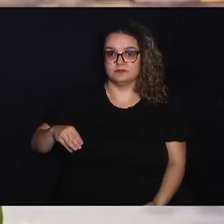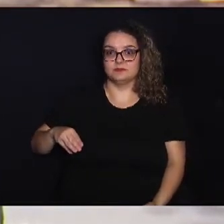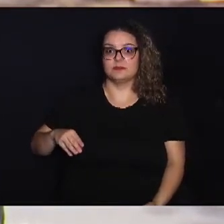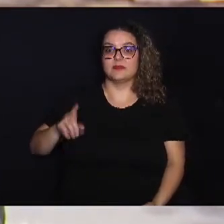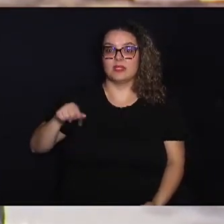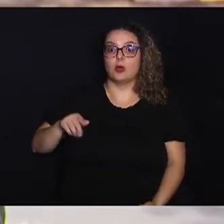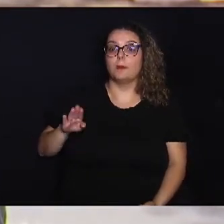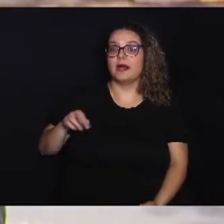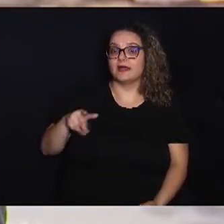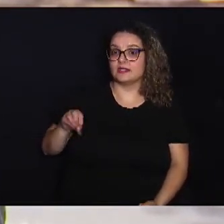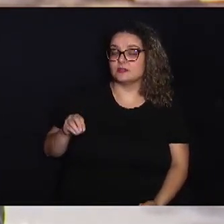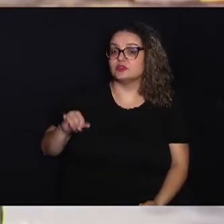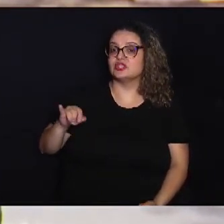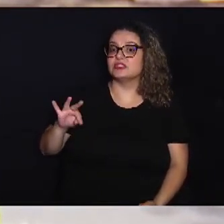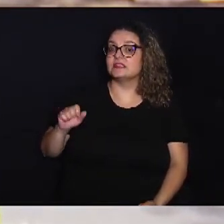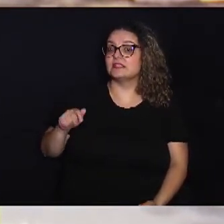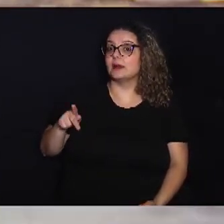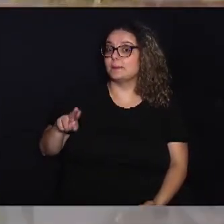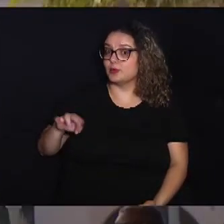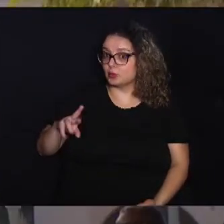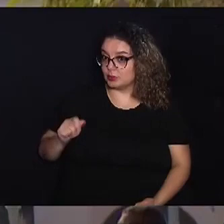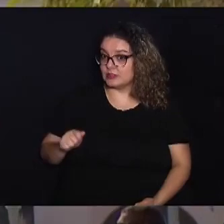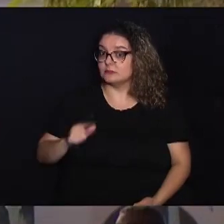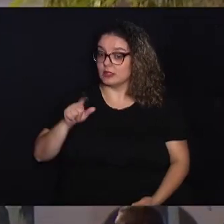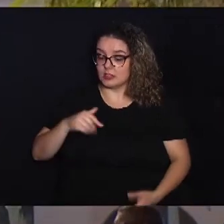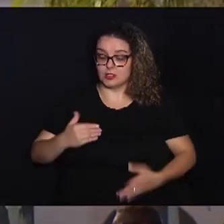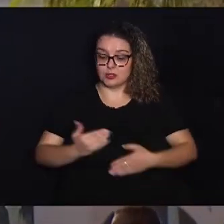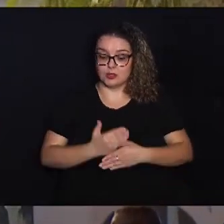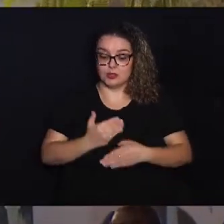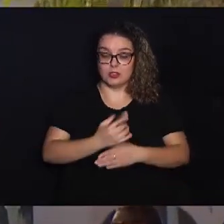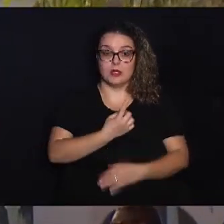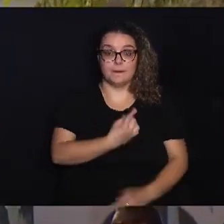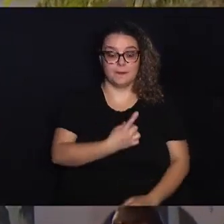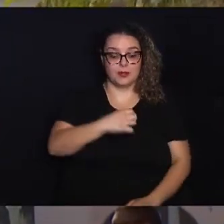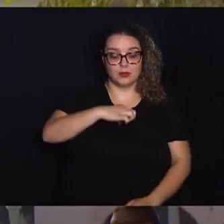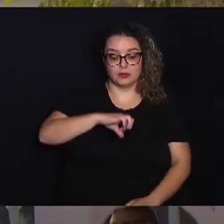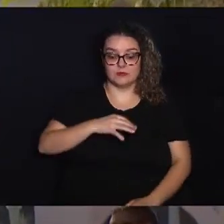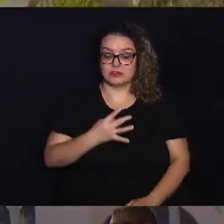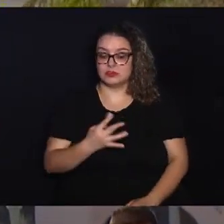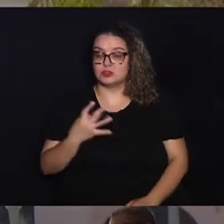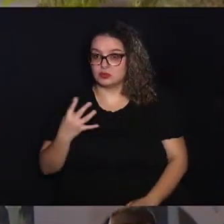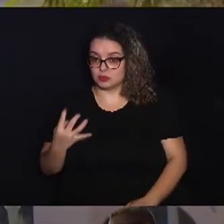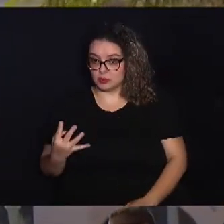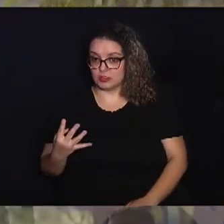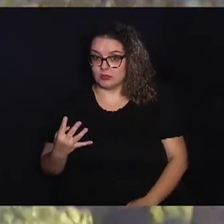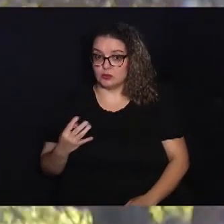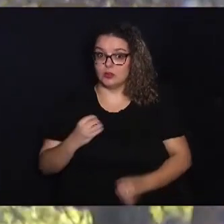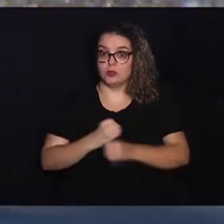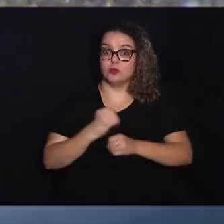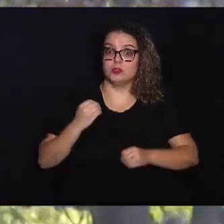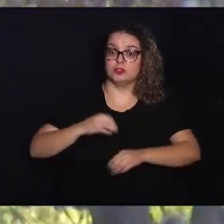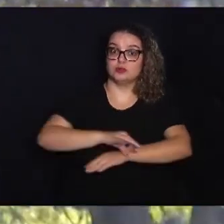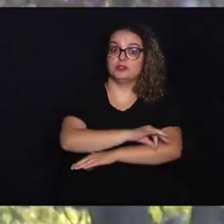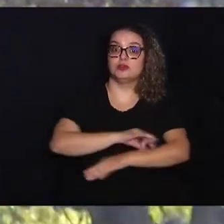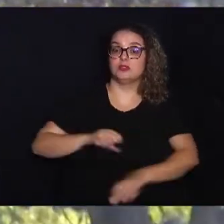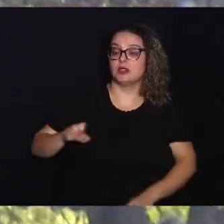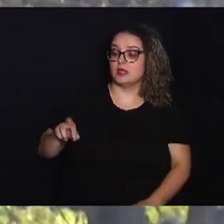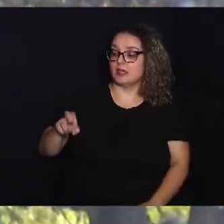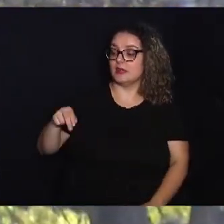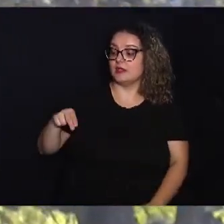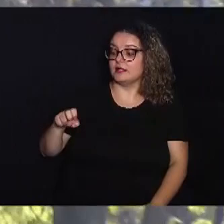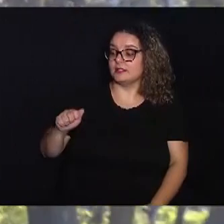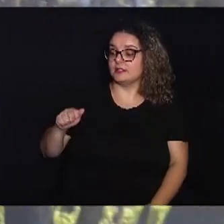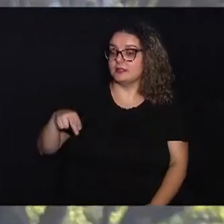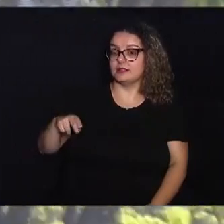Itapura. E ela vem a se tornar, né, a construção começa em 1944, o